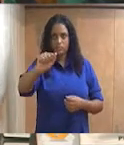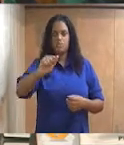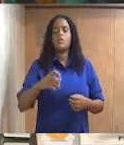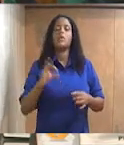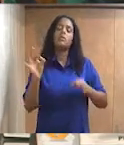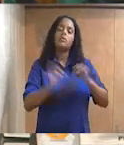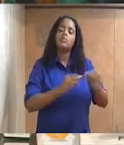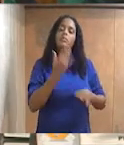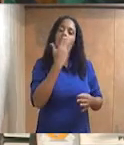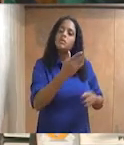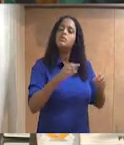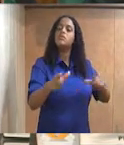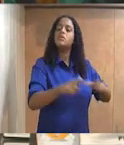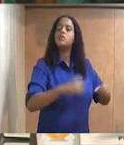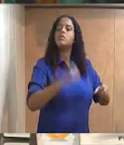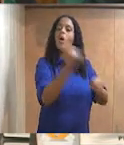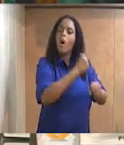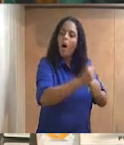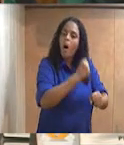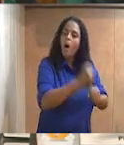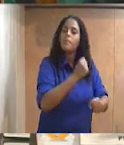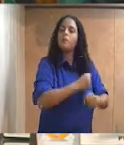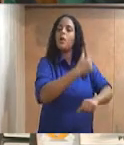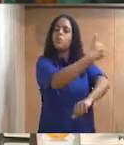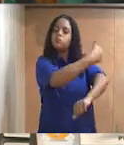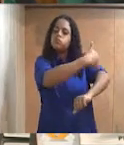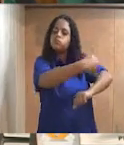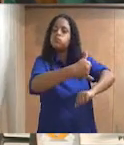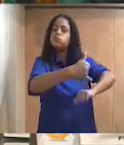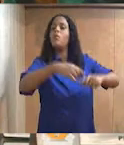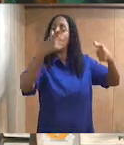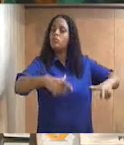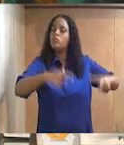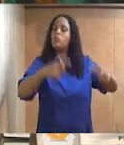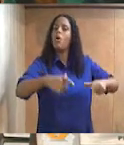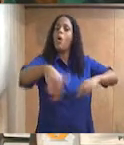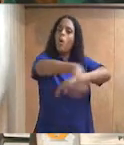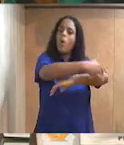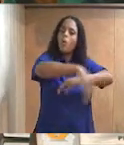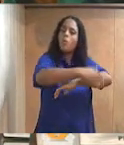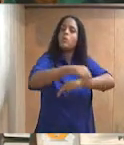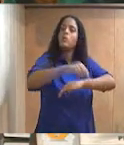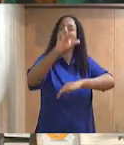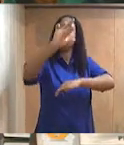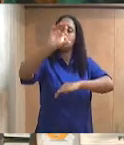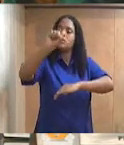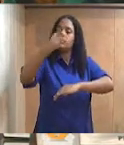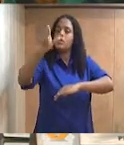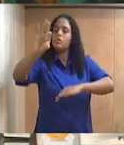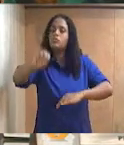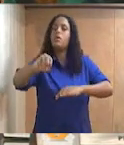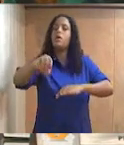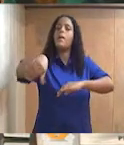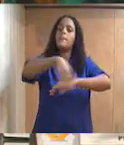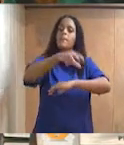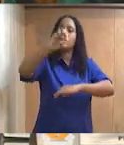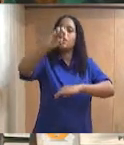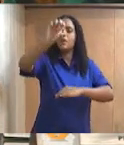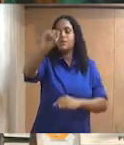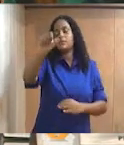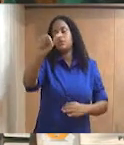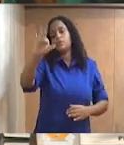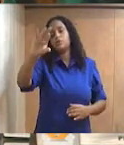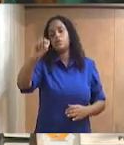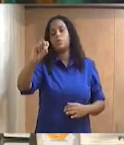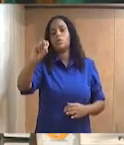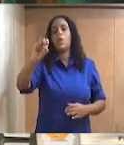solicitando ao excelentíssimo senhor prefeito obras de recapeamento asfáltico em toda a extensão das ruas São João Pedro Aldeia, São Tomé e Silva